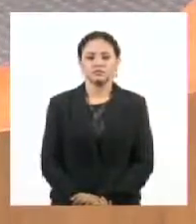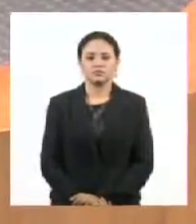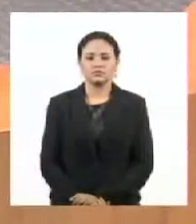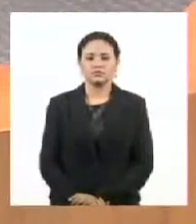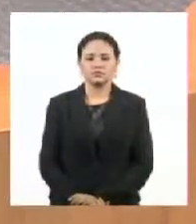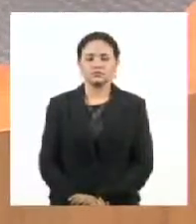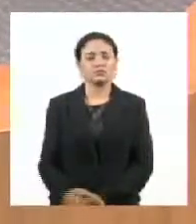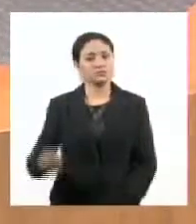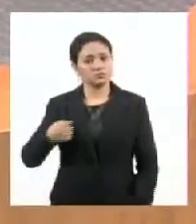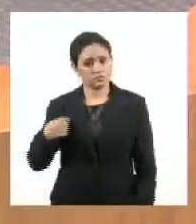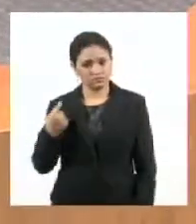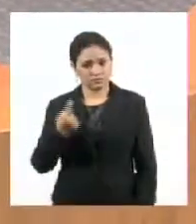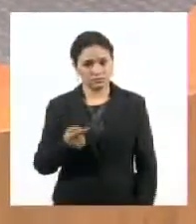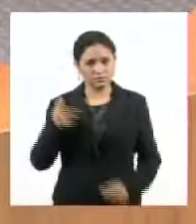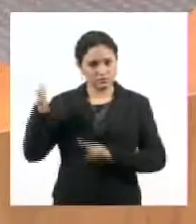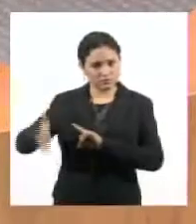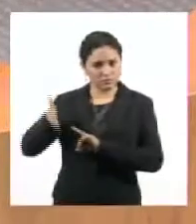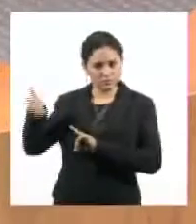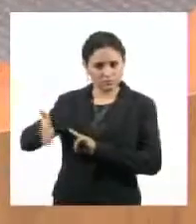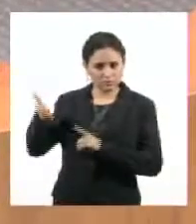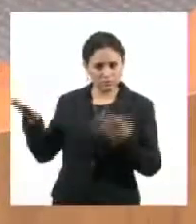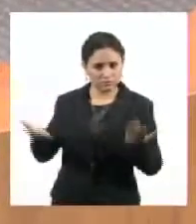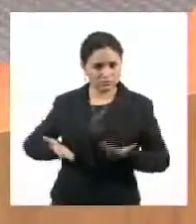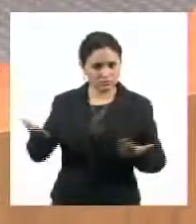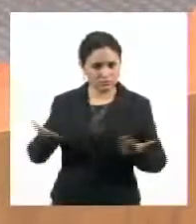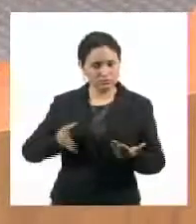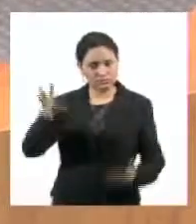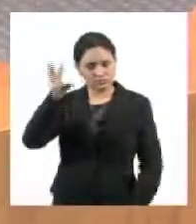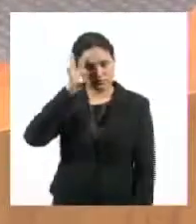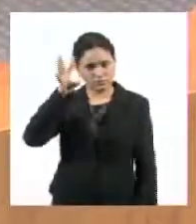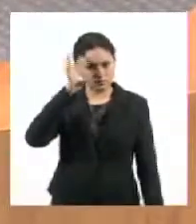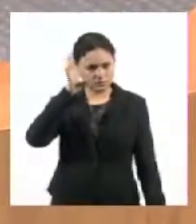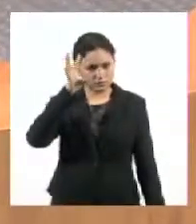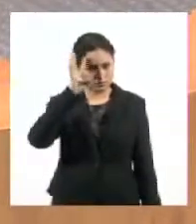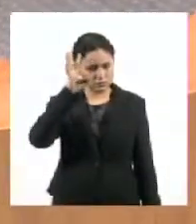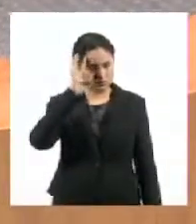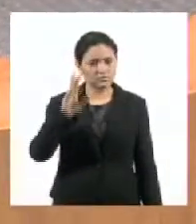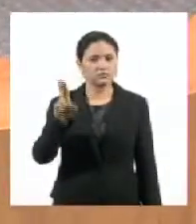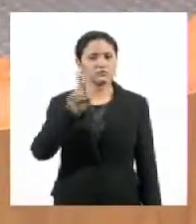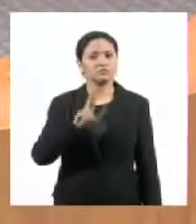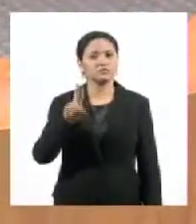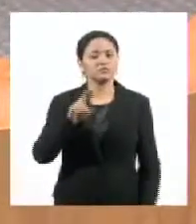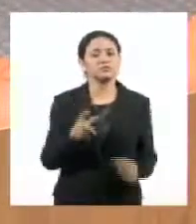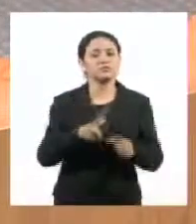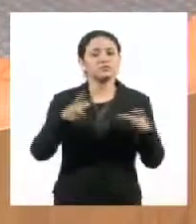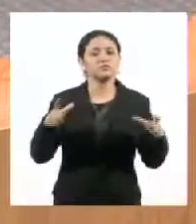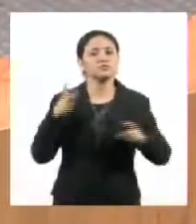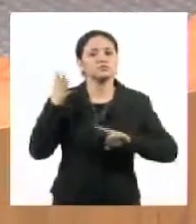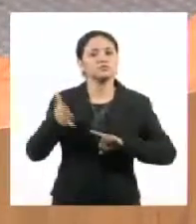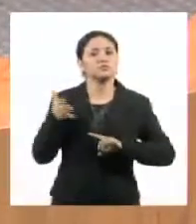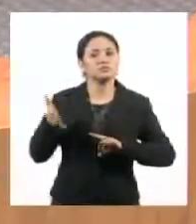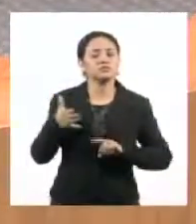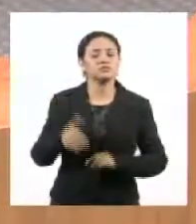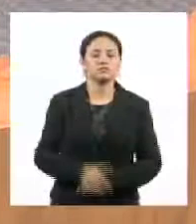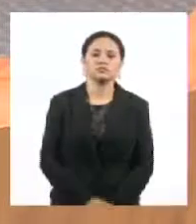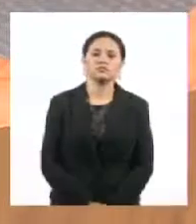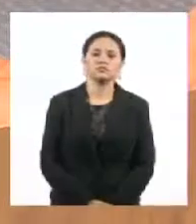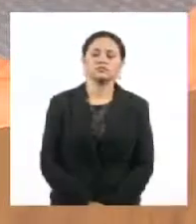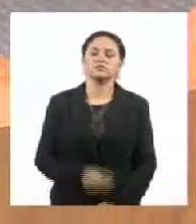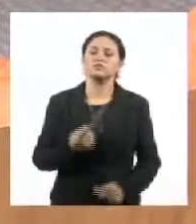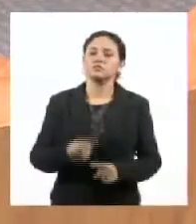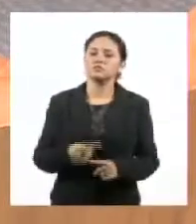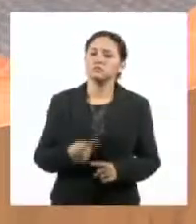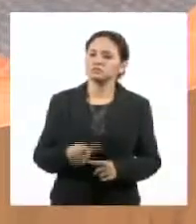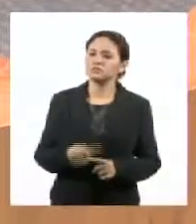ocupa a tribuna na manhã desta quarta-feira e utilizando o grande expediente para trazer